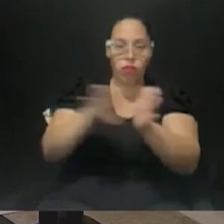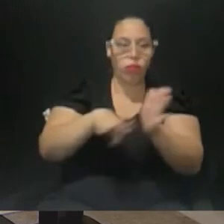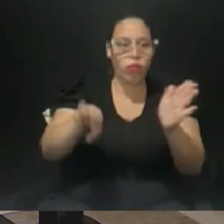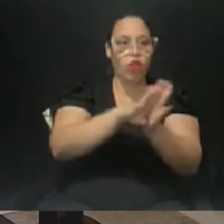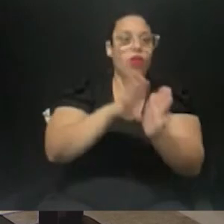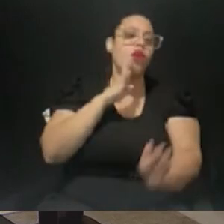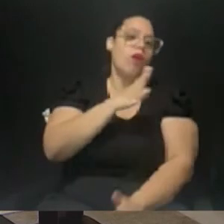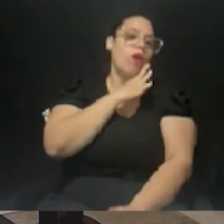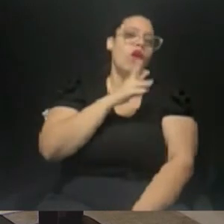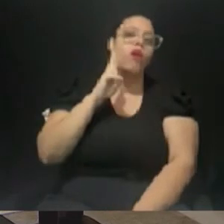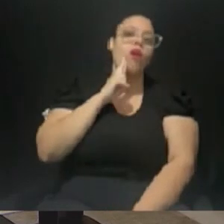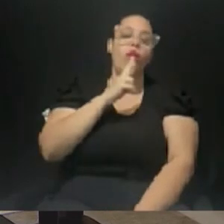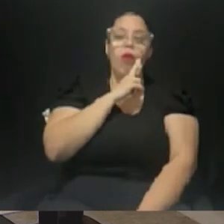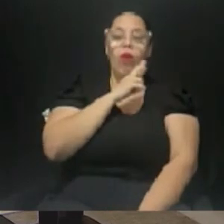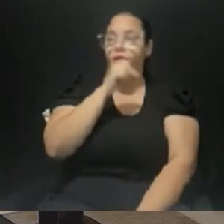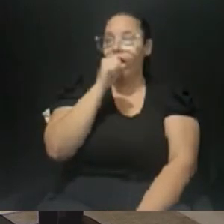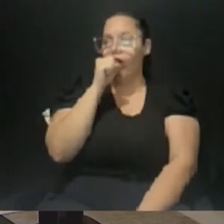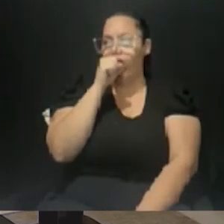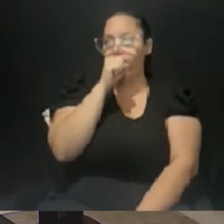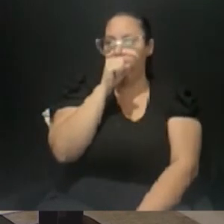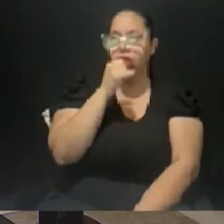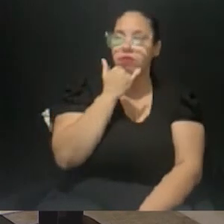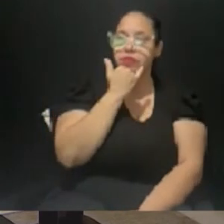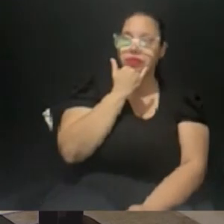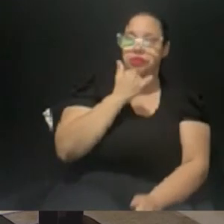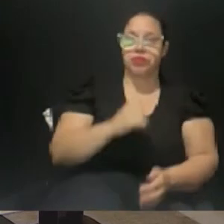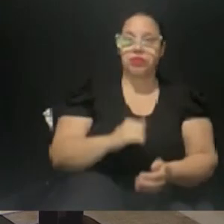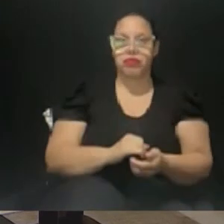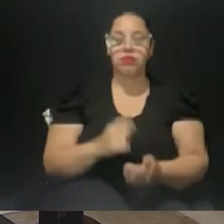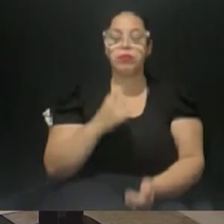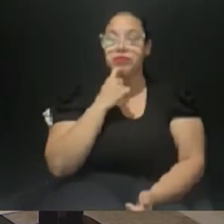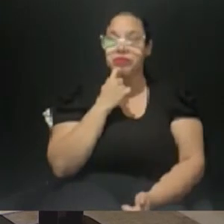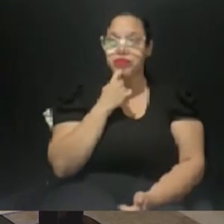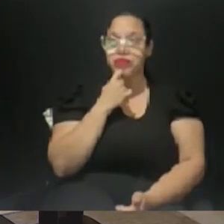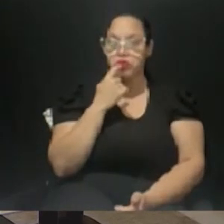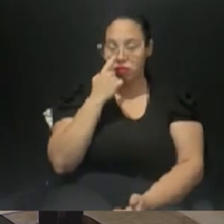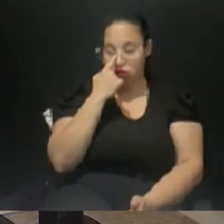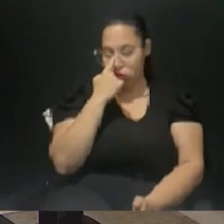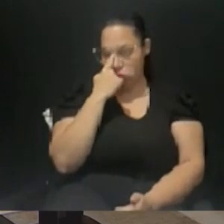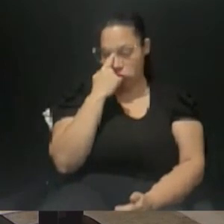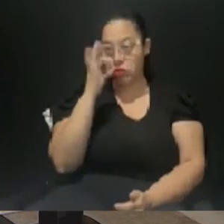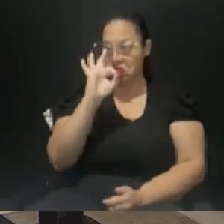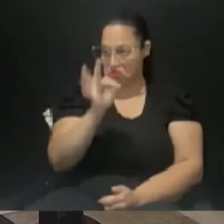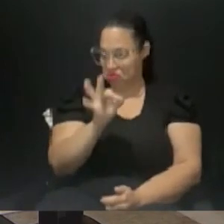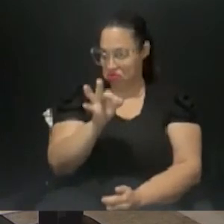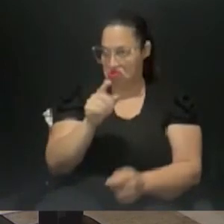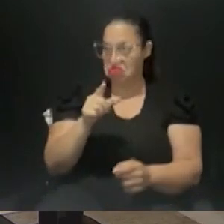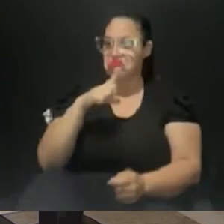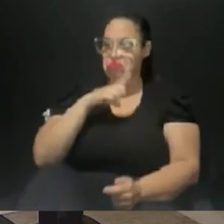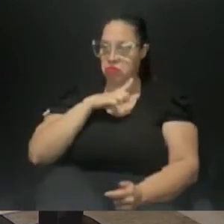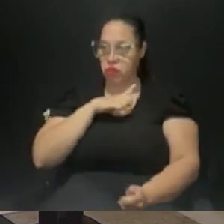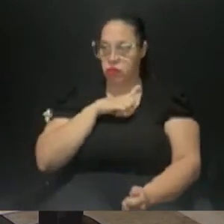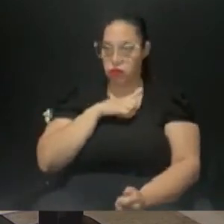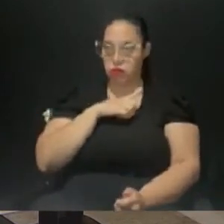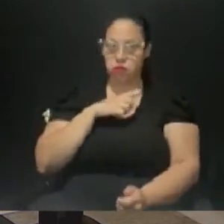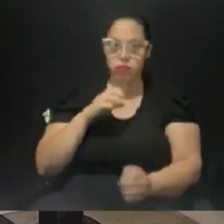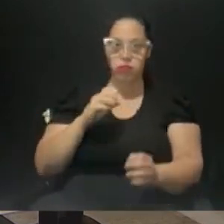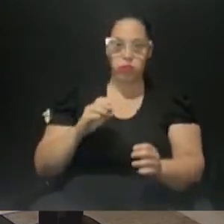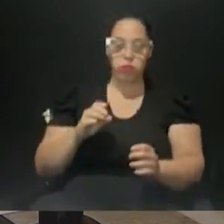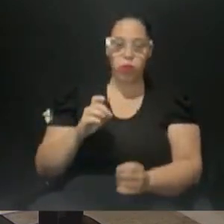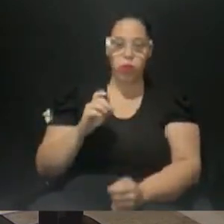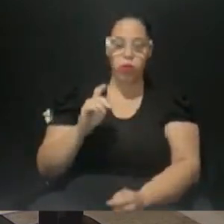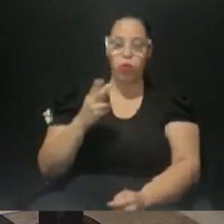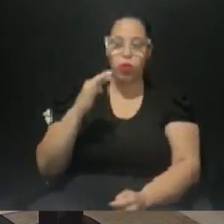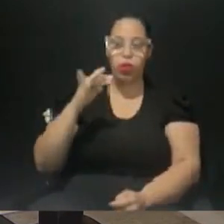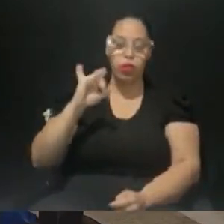restaurantes, né? Quem vem a Campinas certamente tem nos hotéis como referência de